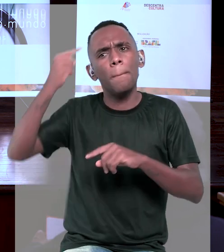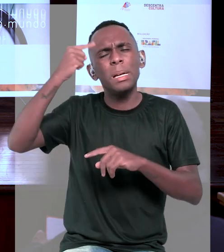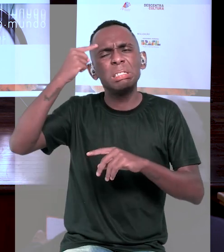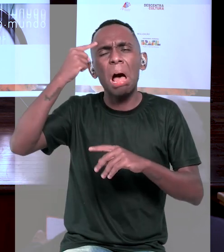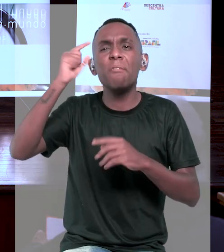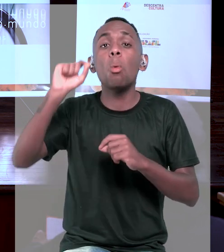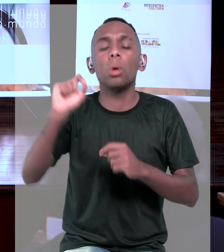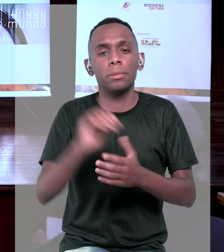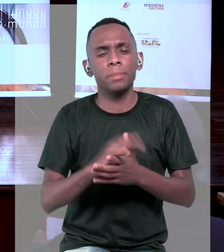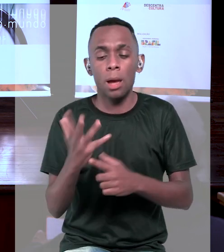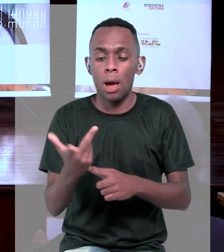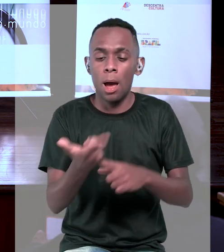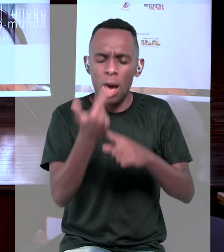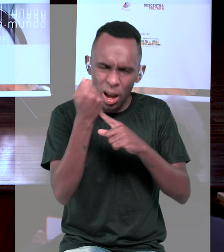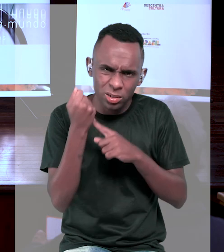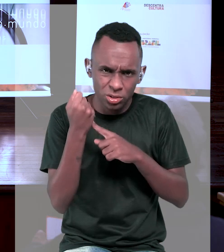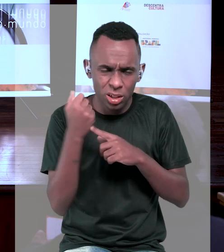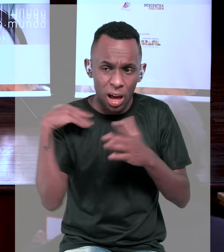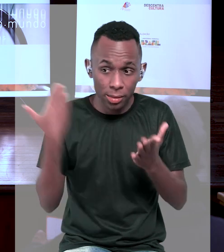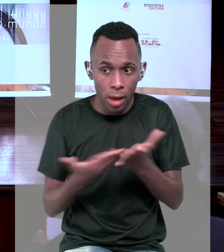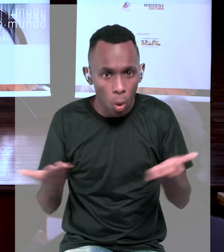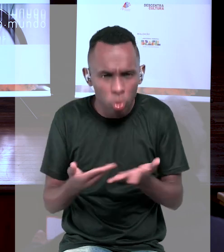arte ainda é possível